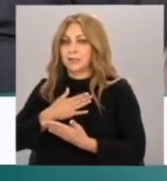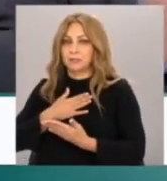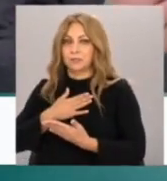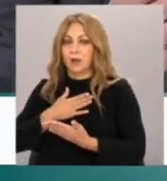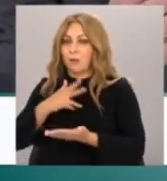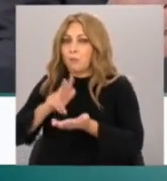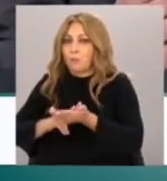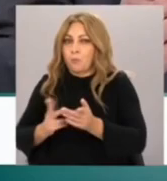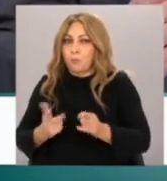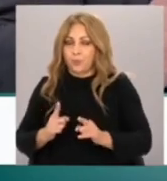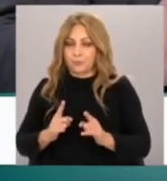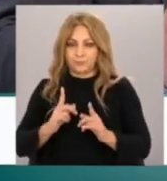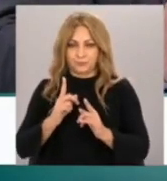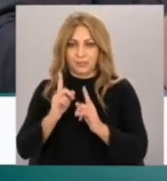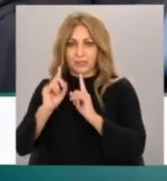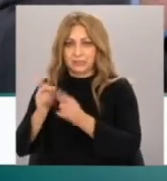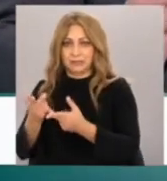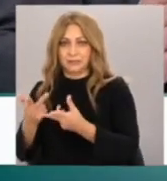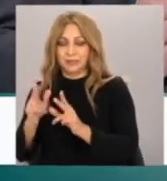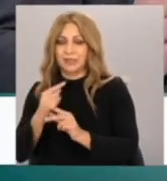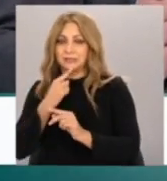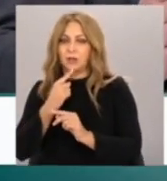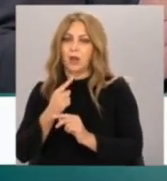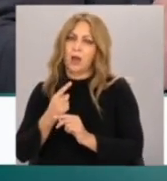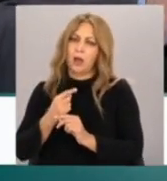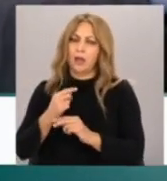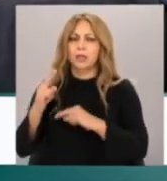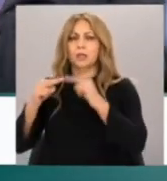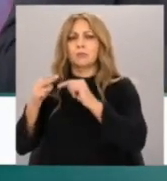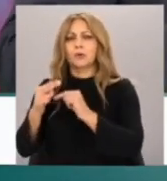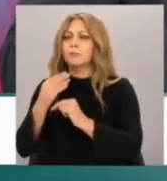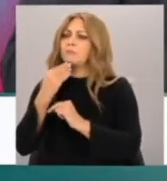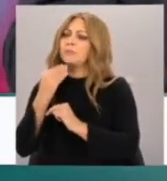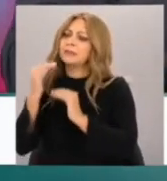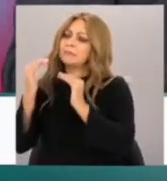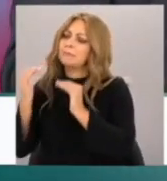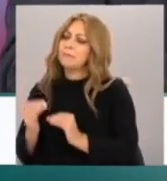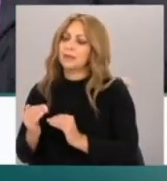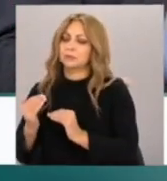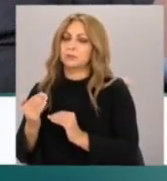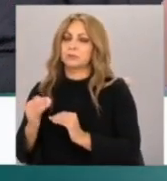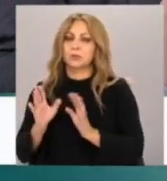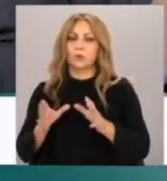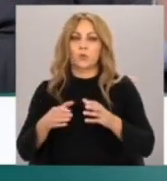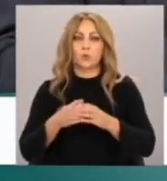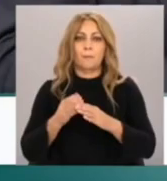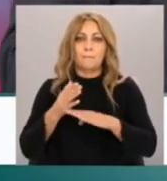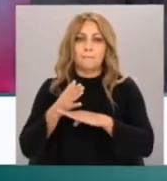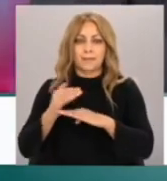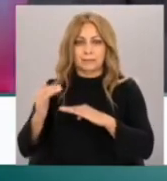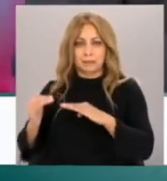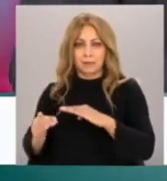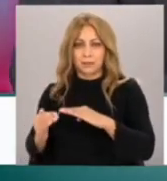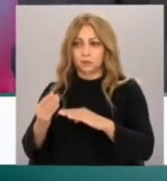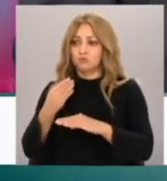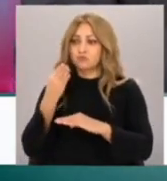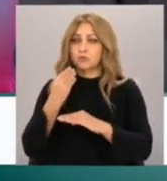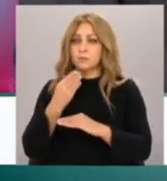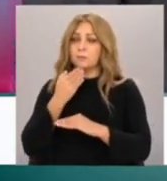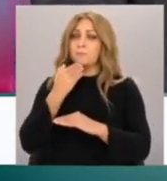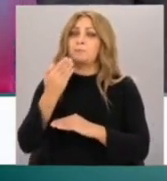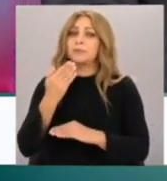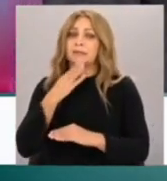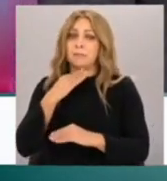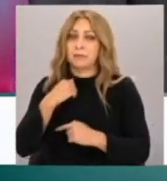sol como dizer incentivar Liberal vamos levar menos impostos mas quando acontece que a classe média baixa e os jovens não podem sequer aceder ao crédito